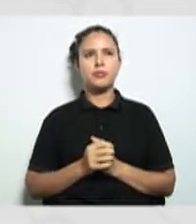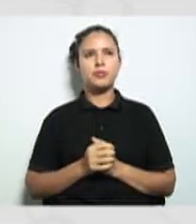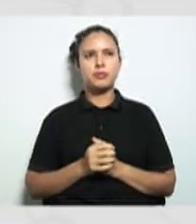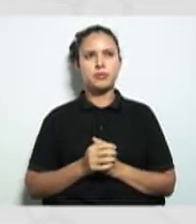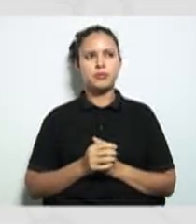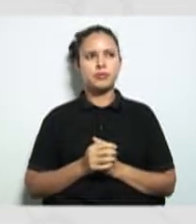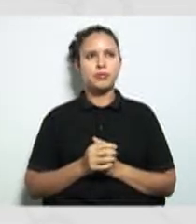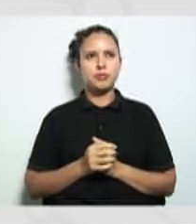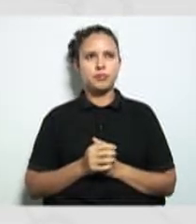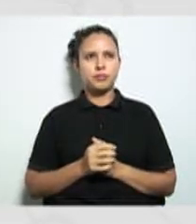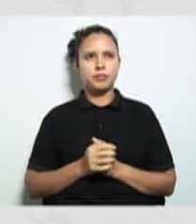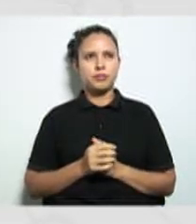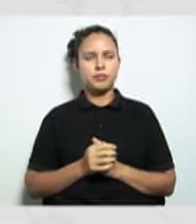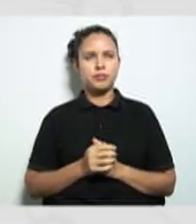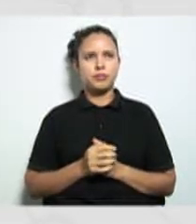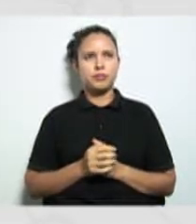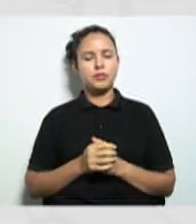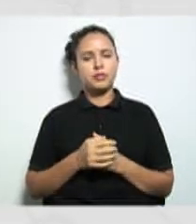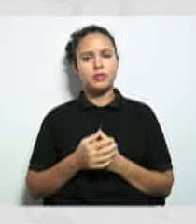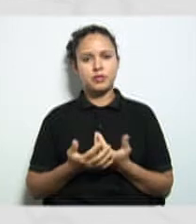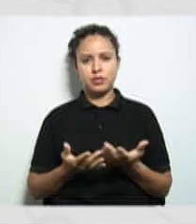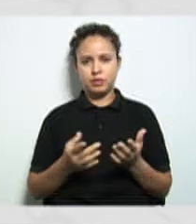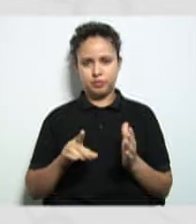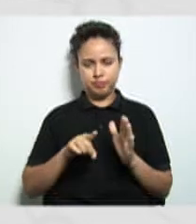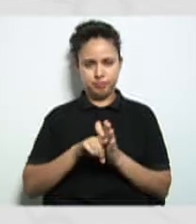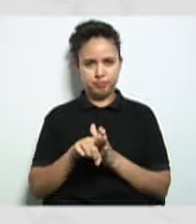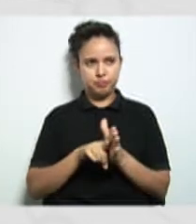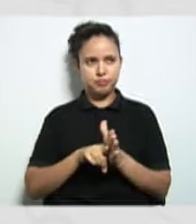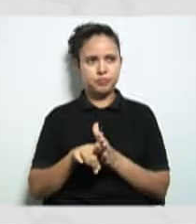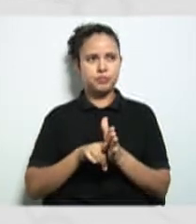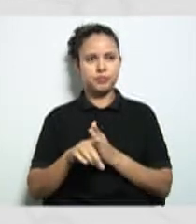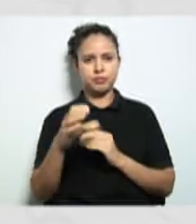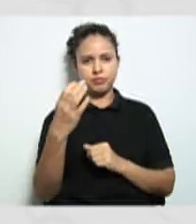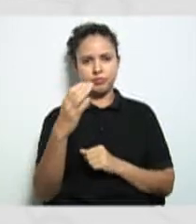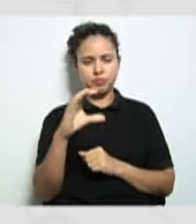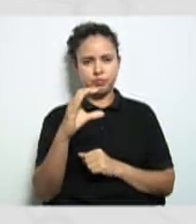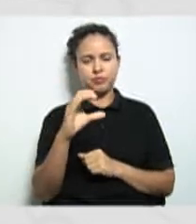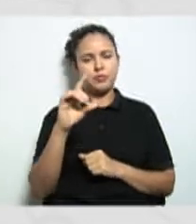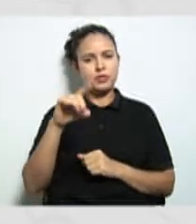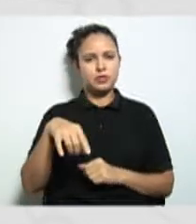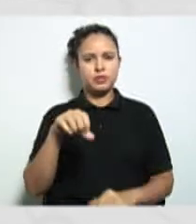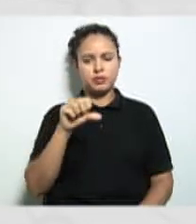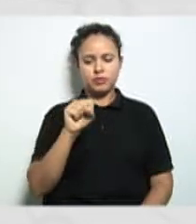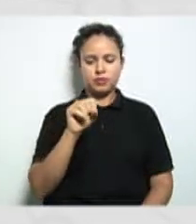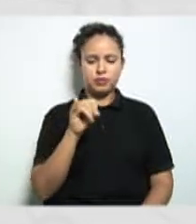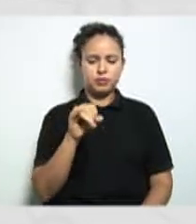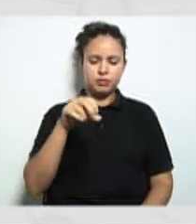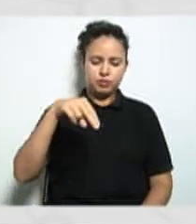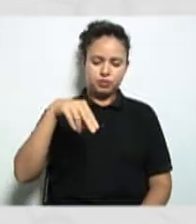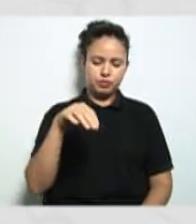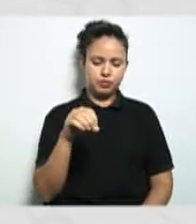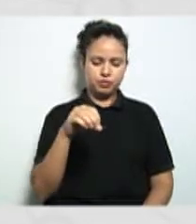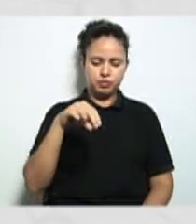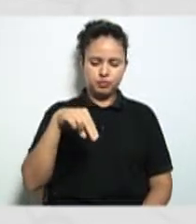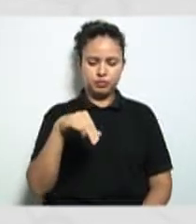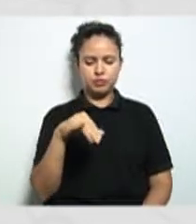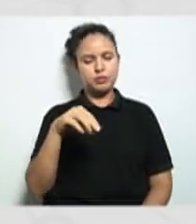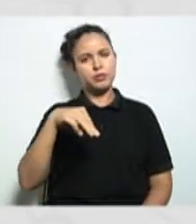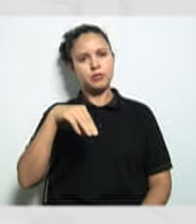aqui nós temos pesquisa científica é sinônimo de